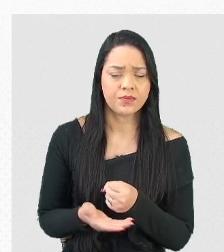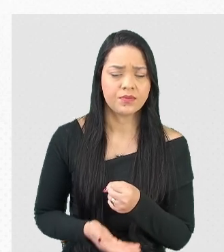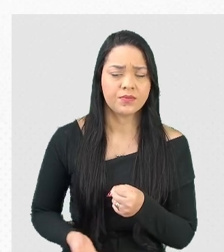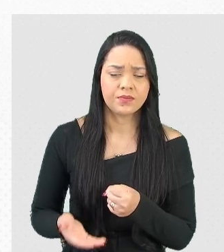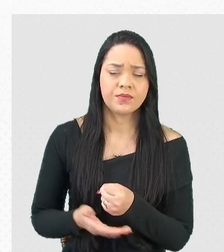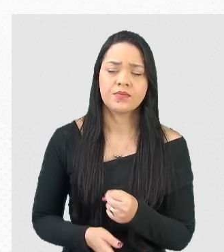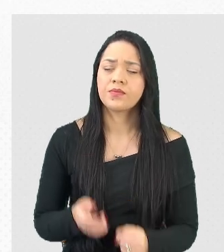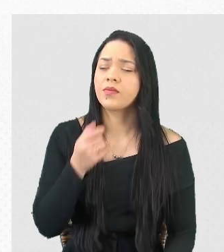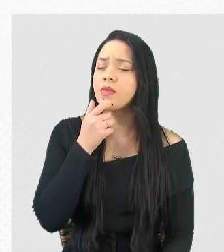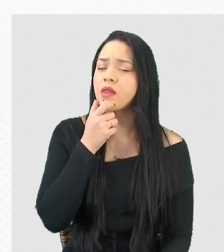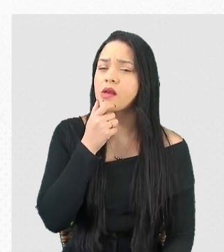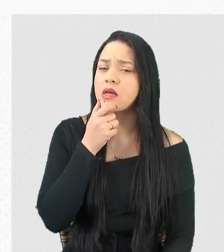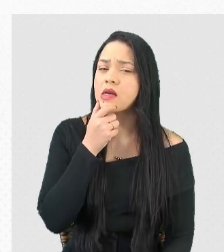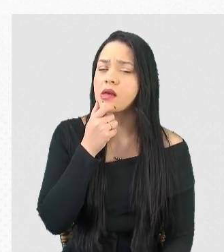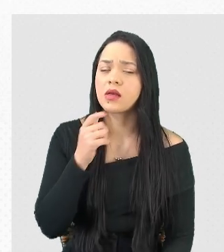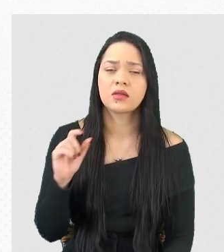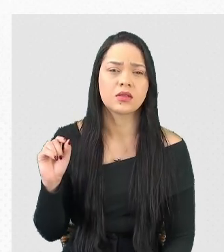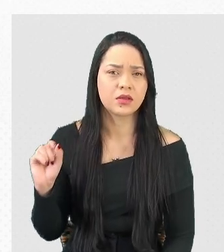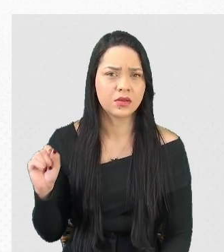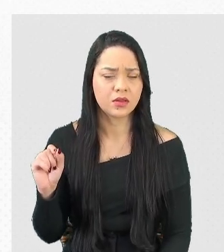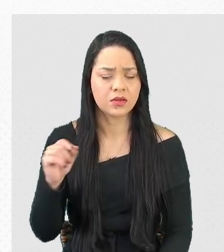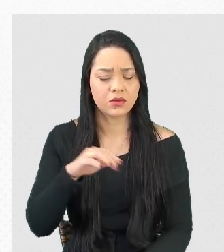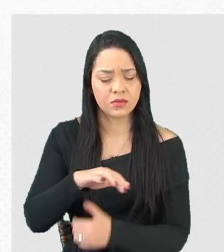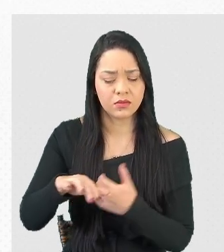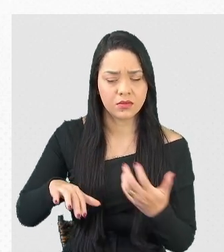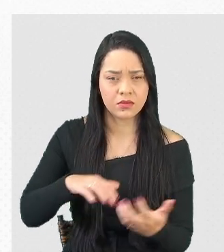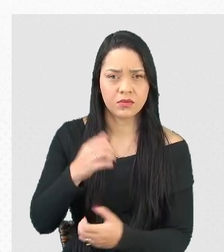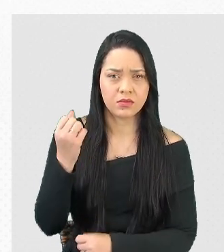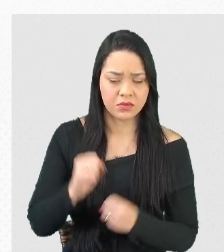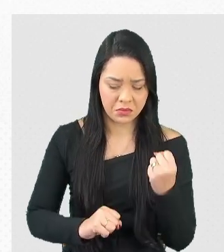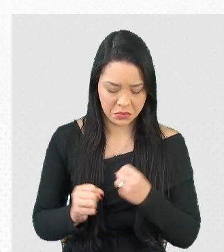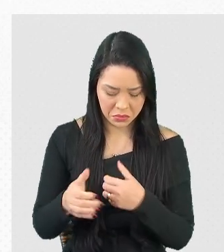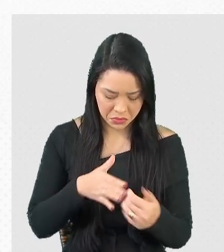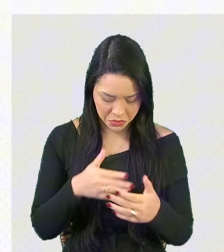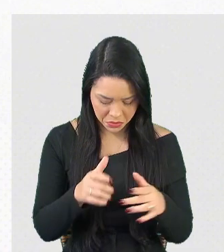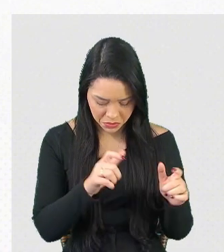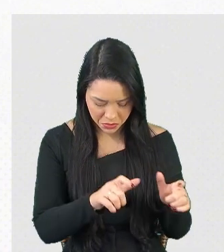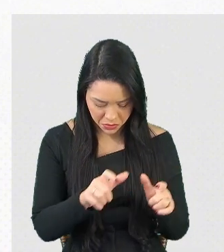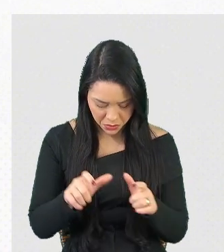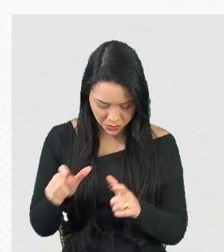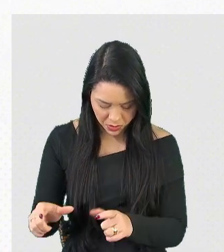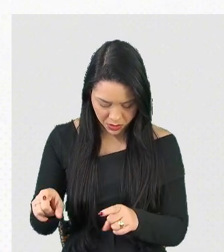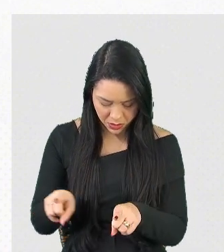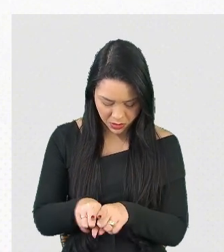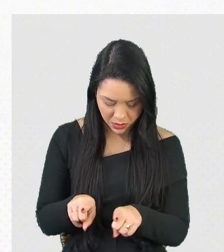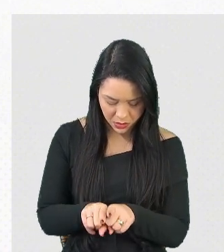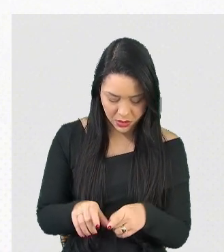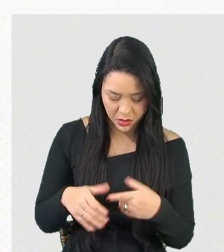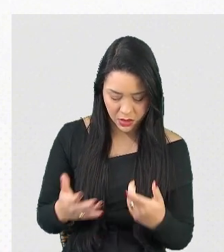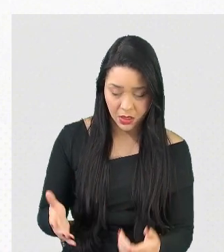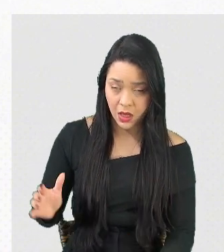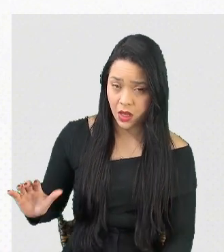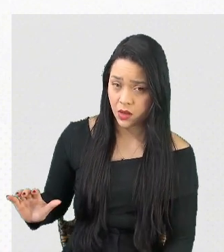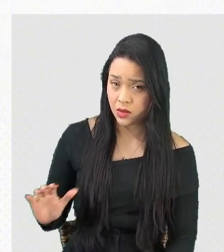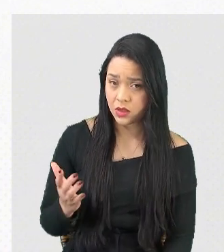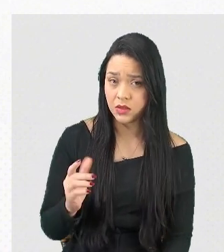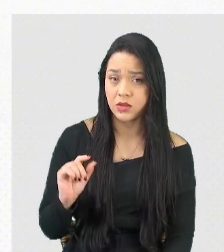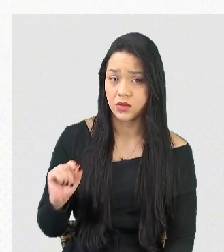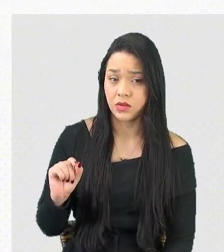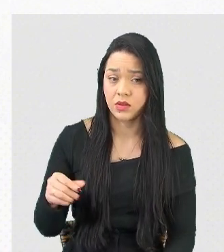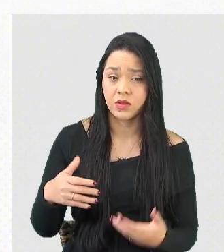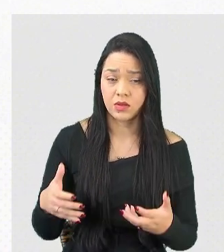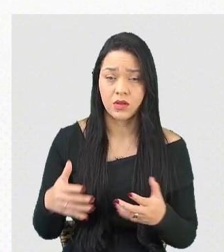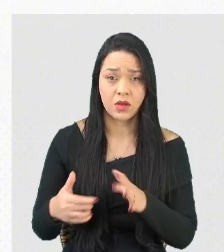qualquer lugar, né? Mas ela acontece, e aí eu quero aqui pontuar para vocês que não é só na Inglaterra, gente,